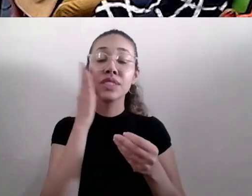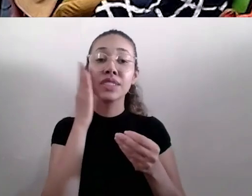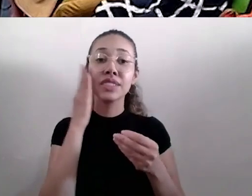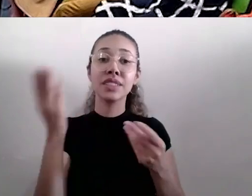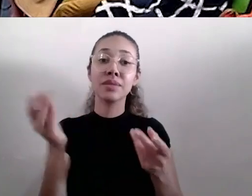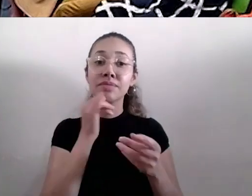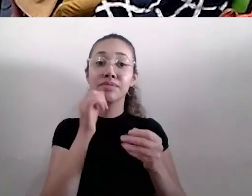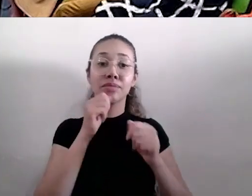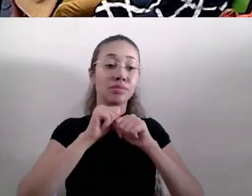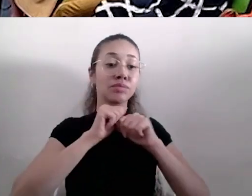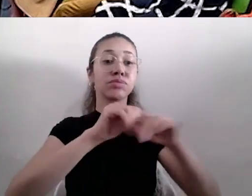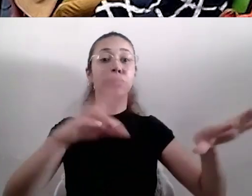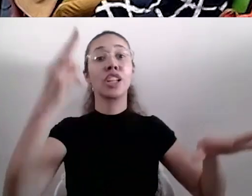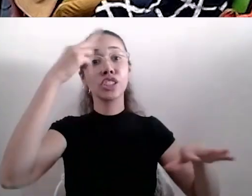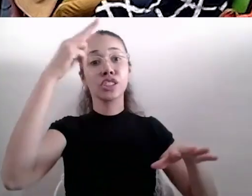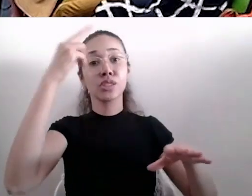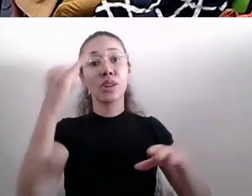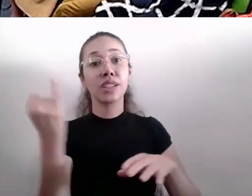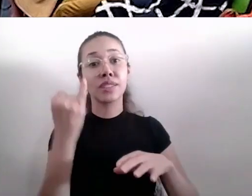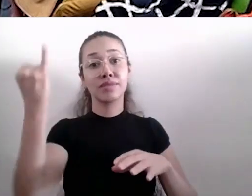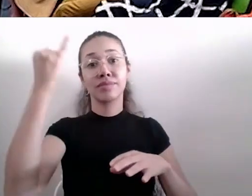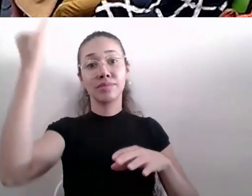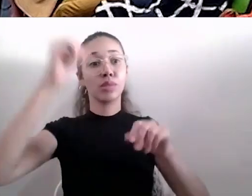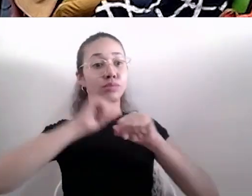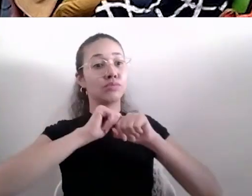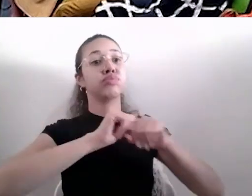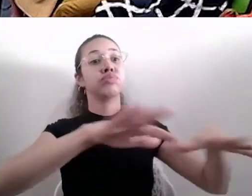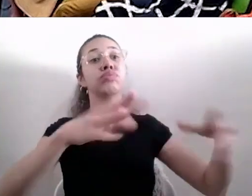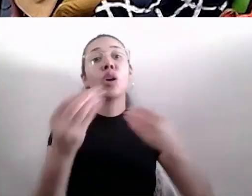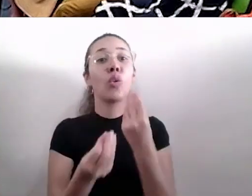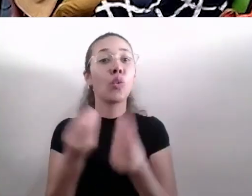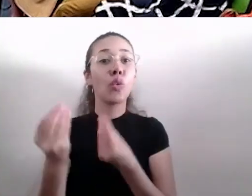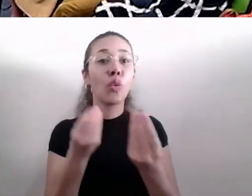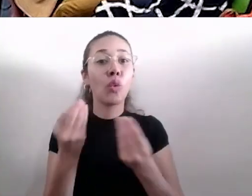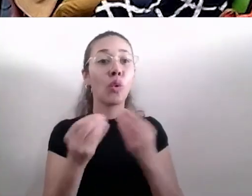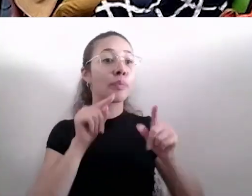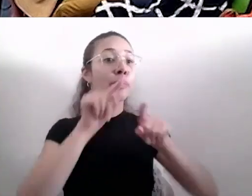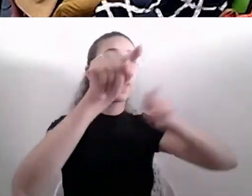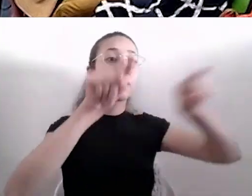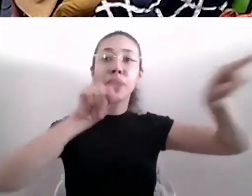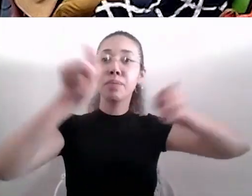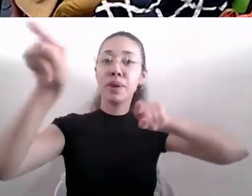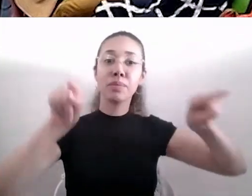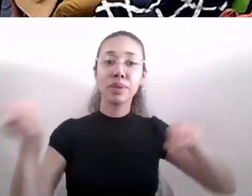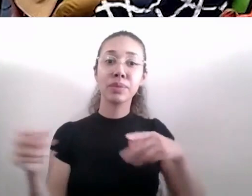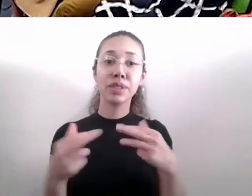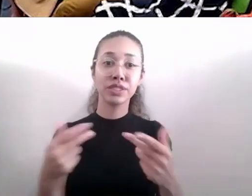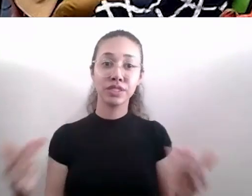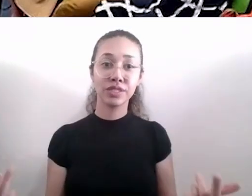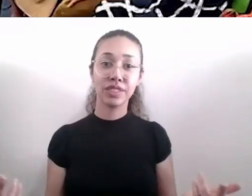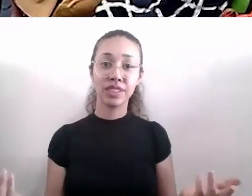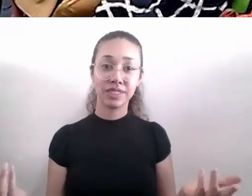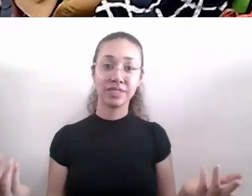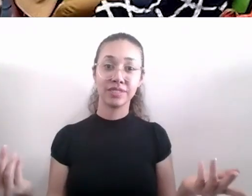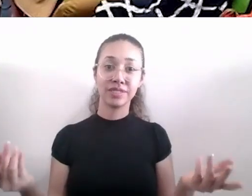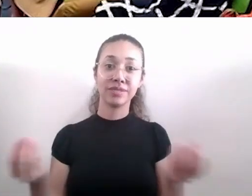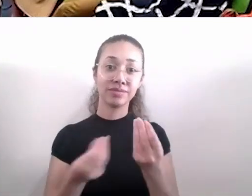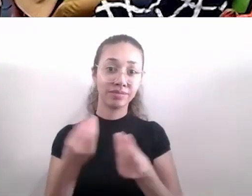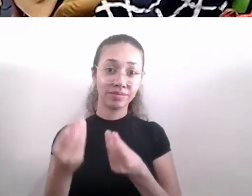levar histórias tão importantes, assuntos tão importantes, para fora dessa bolha que eu acho que a gente faz parte?